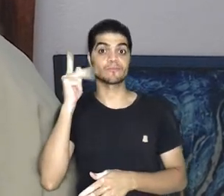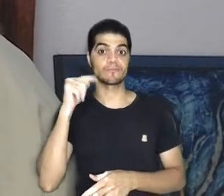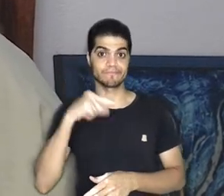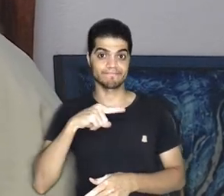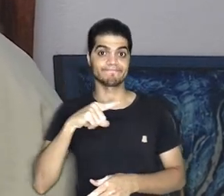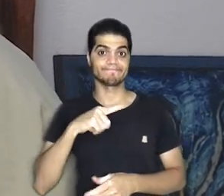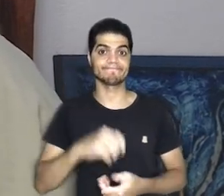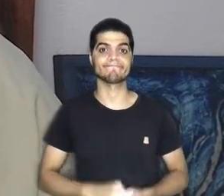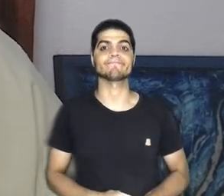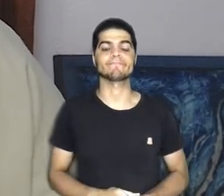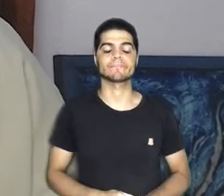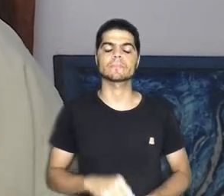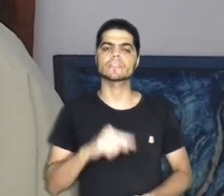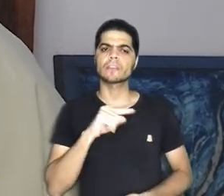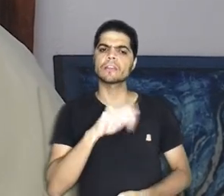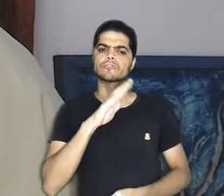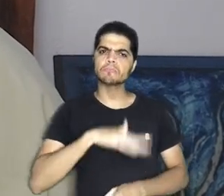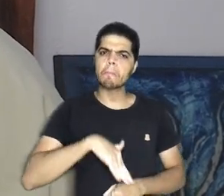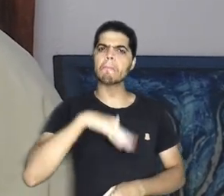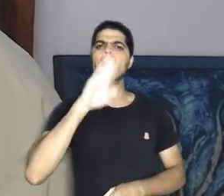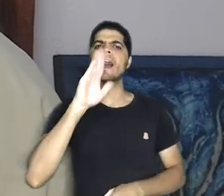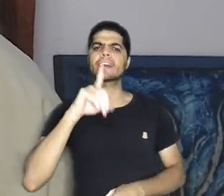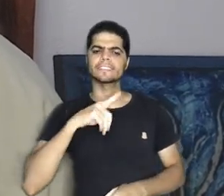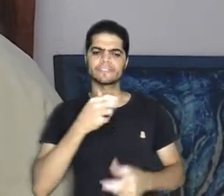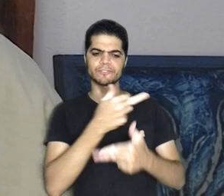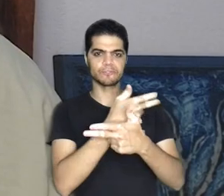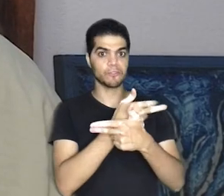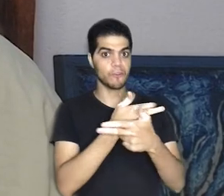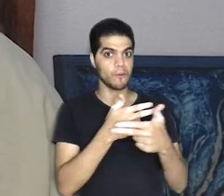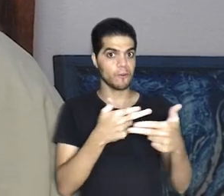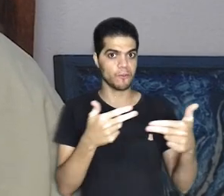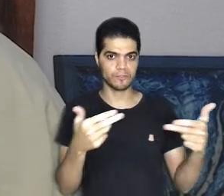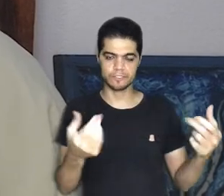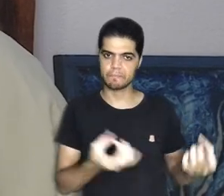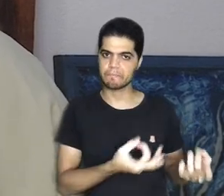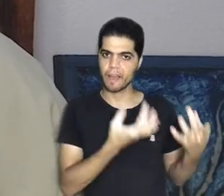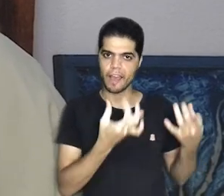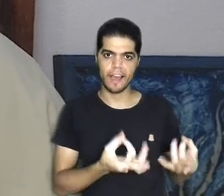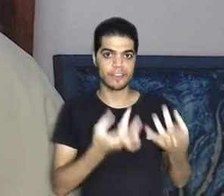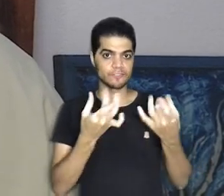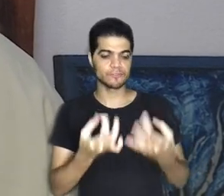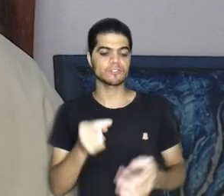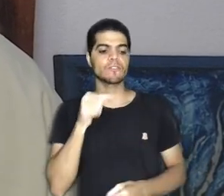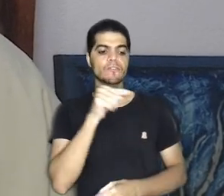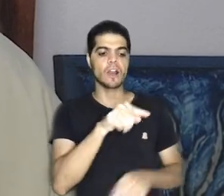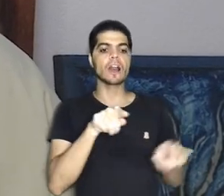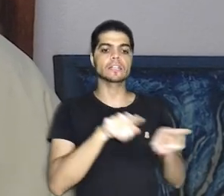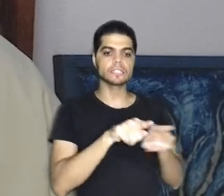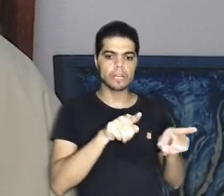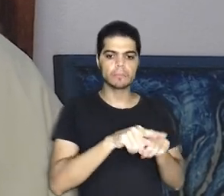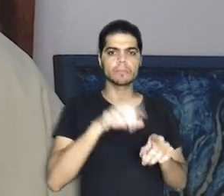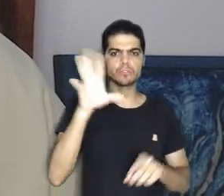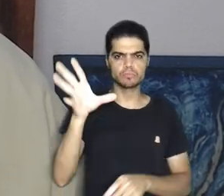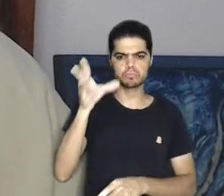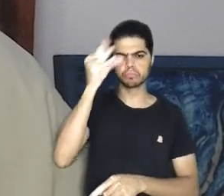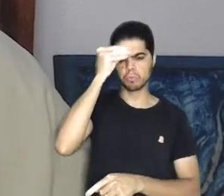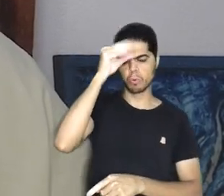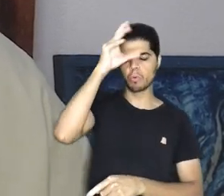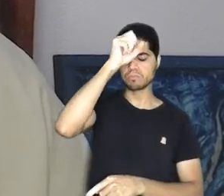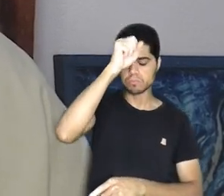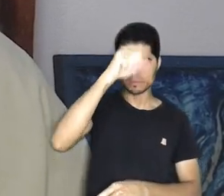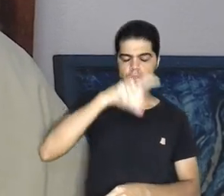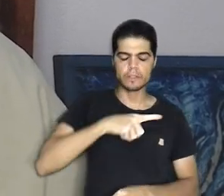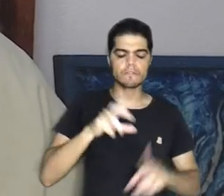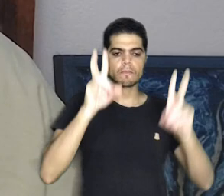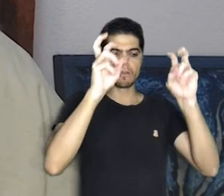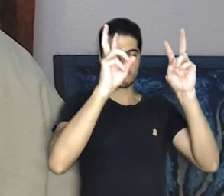histórico. E para além de todas essas produções, Planché também trouxe em sua bagagem